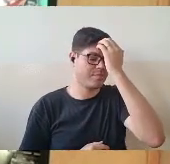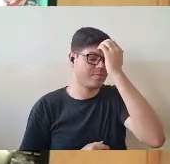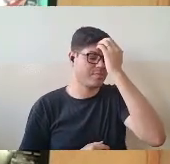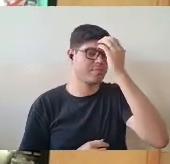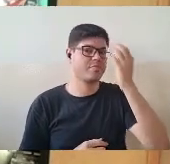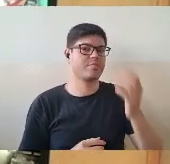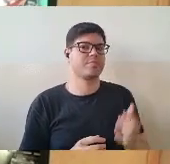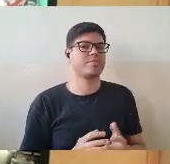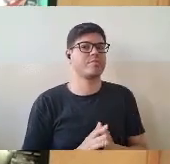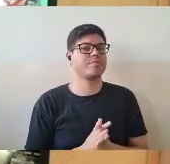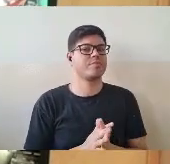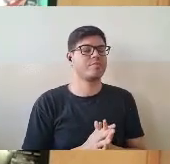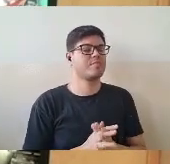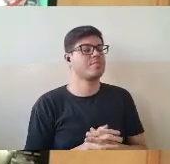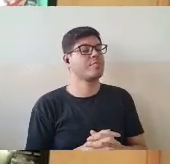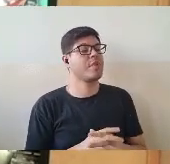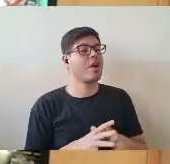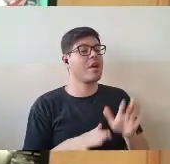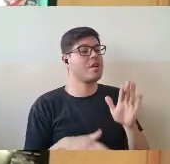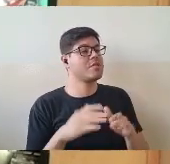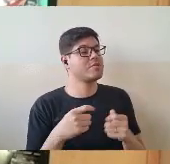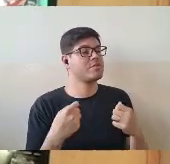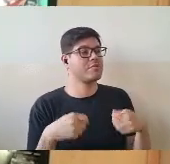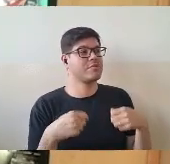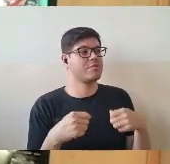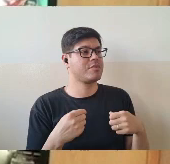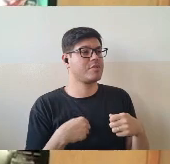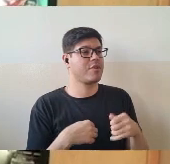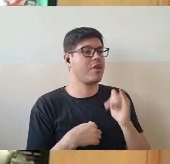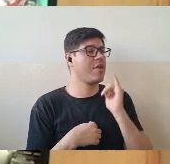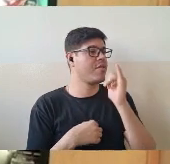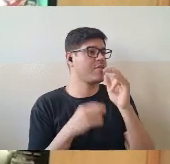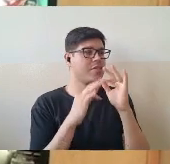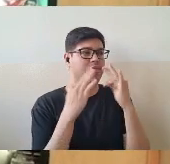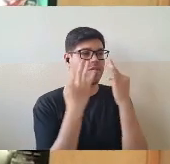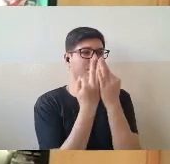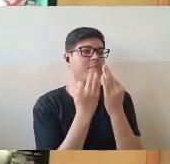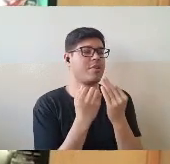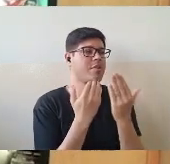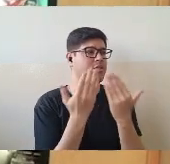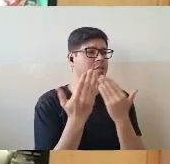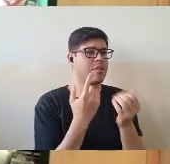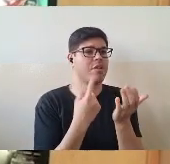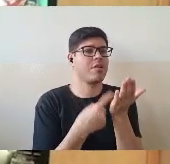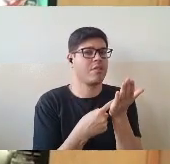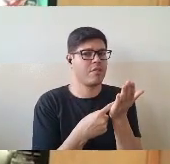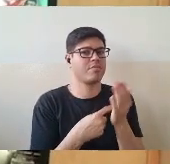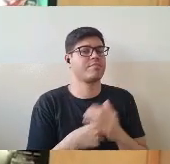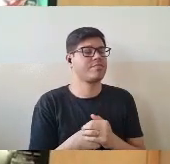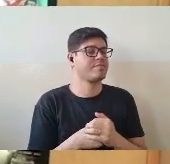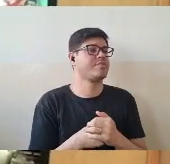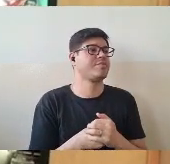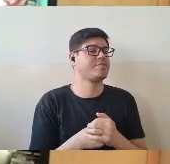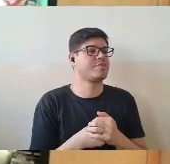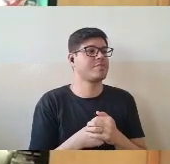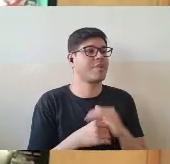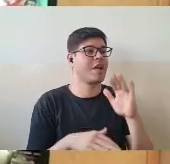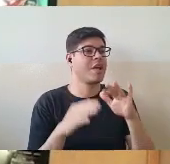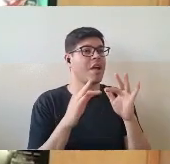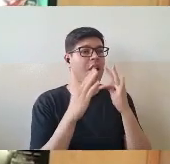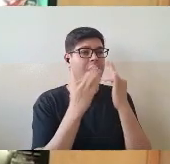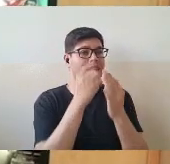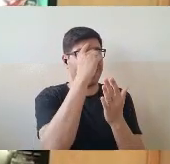gente normalmente negocia. Os pais vão decidir. Falo, essa é a primeira escolha. Segunda escolha, nós